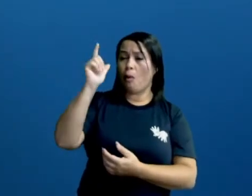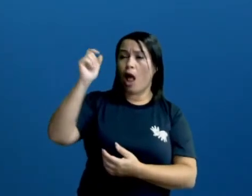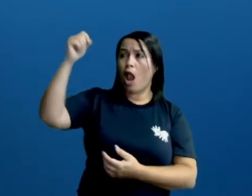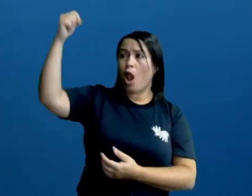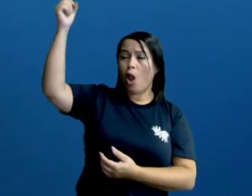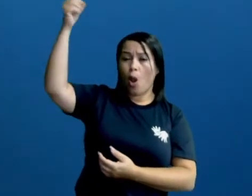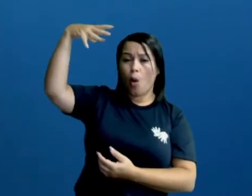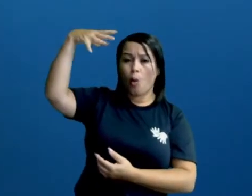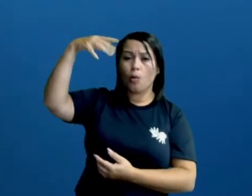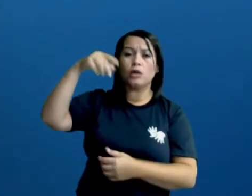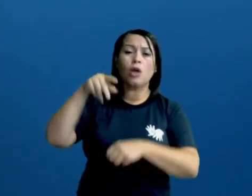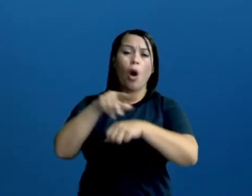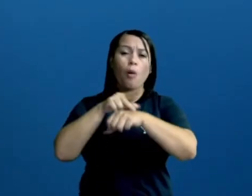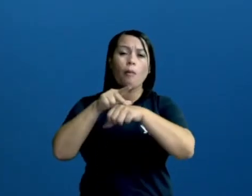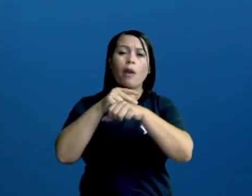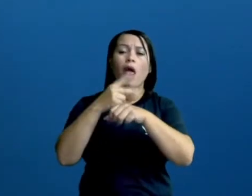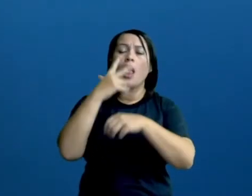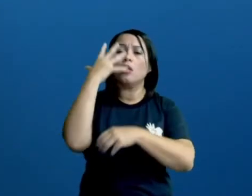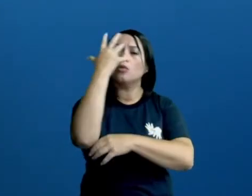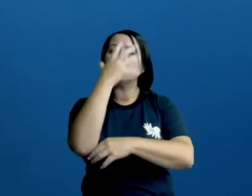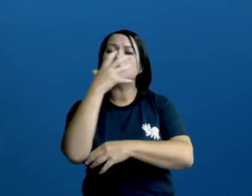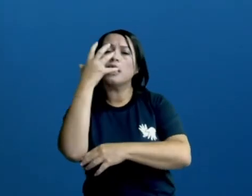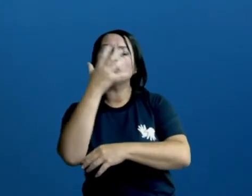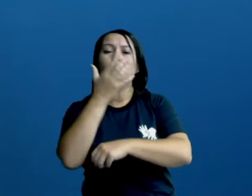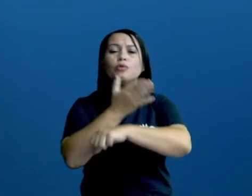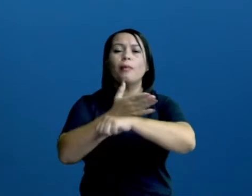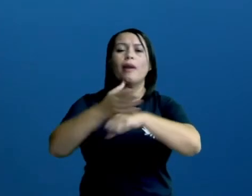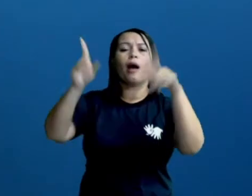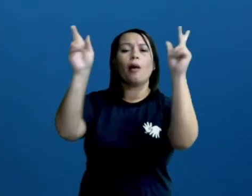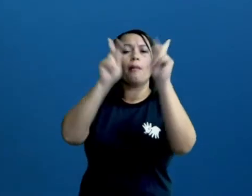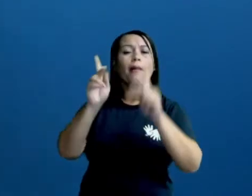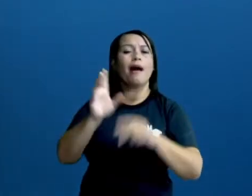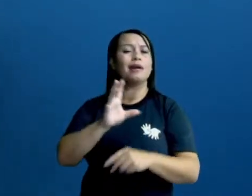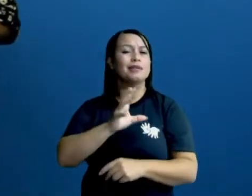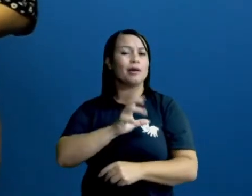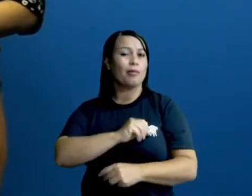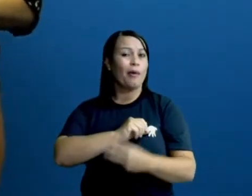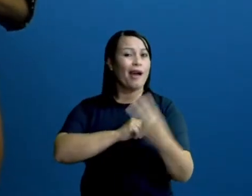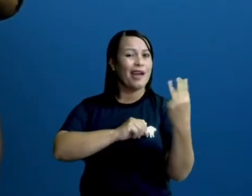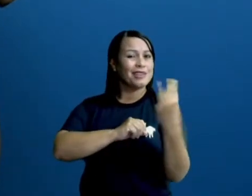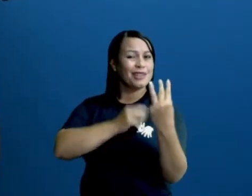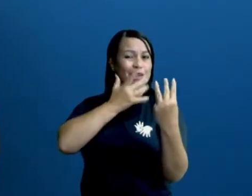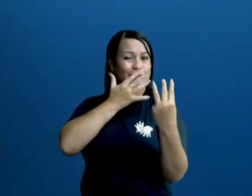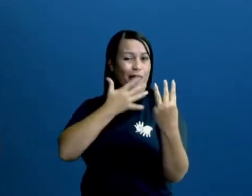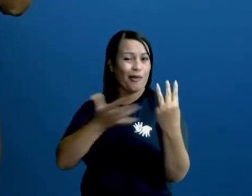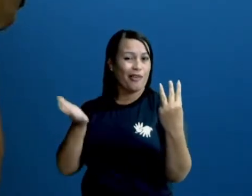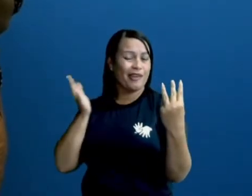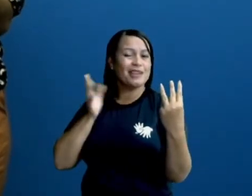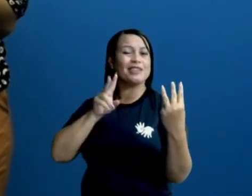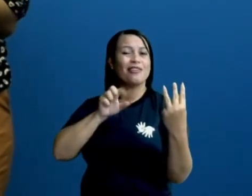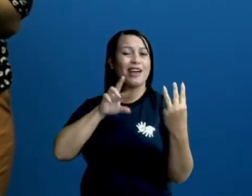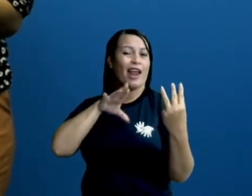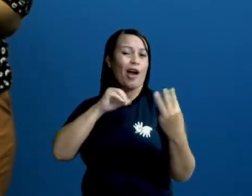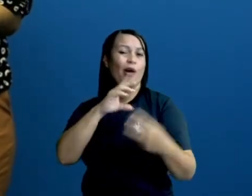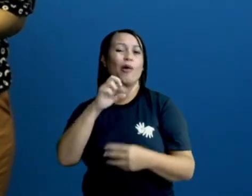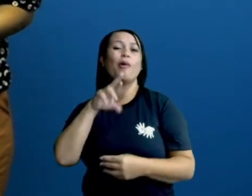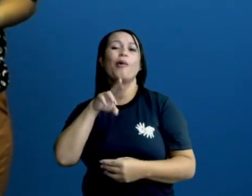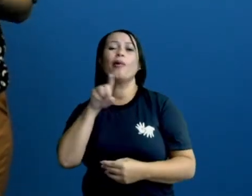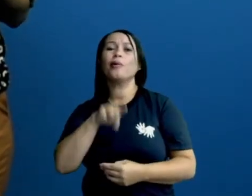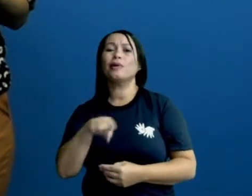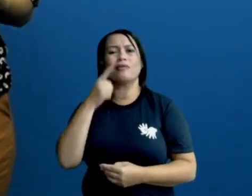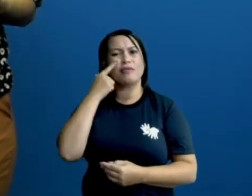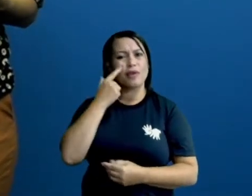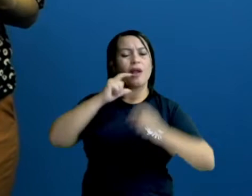no jogo seduz, o branco é paz e amor, é o tricolor, é o Veracruz. Então, na primeira estrofe, ele aí